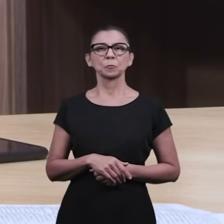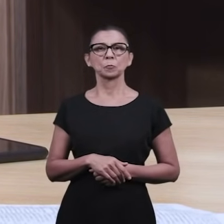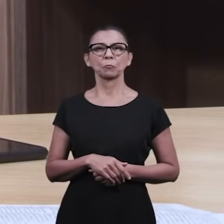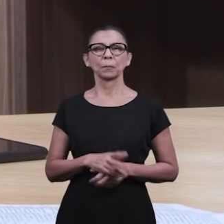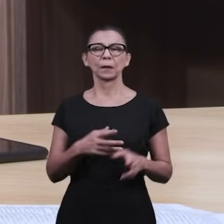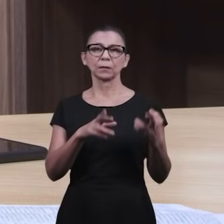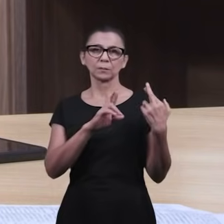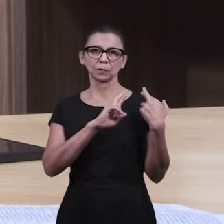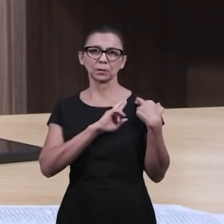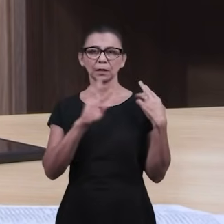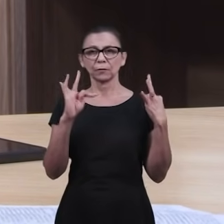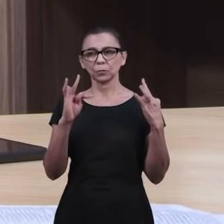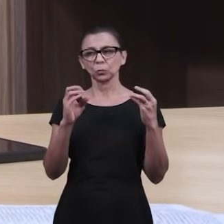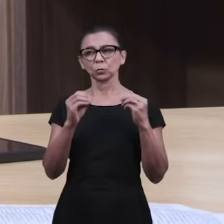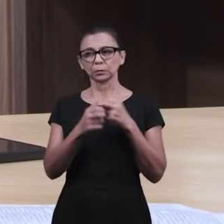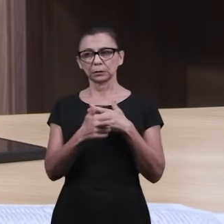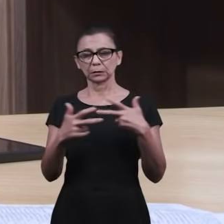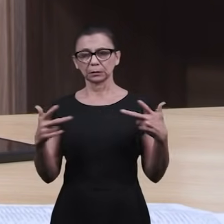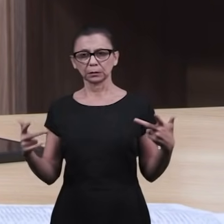que nós podemos ter